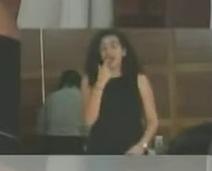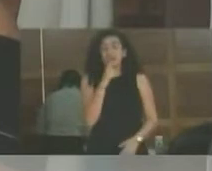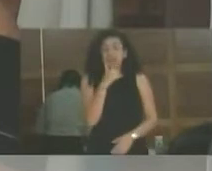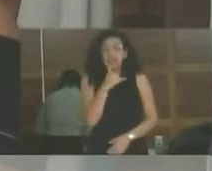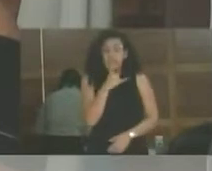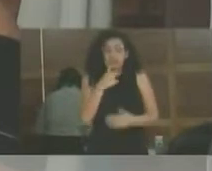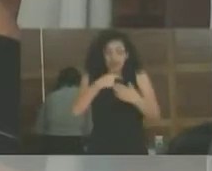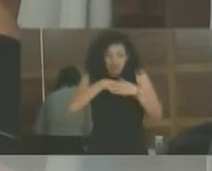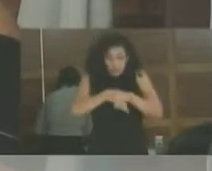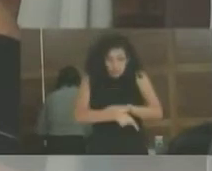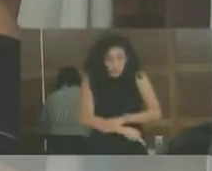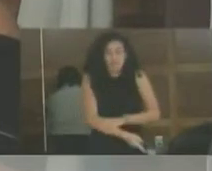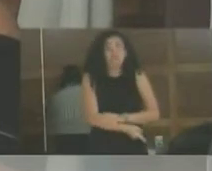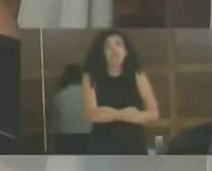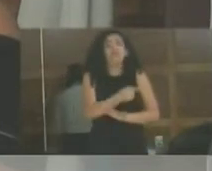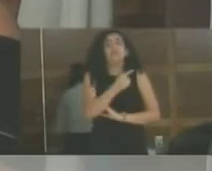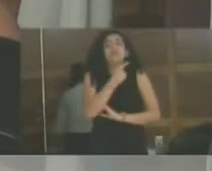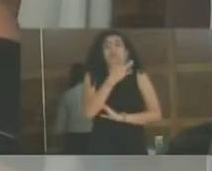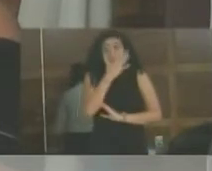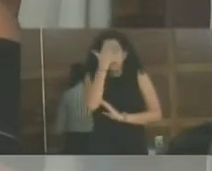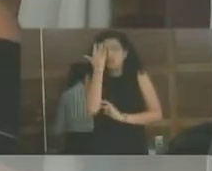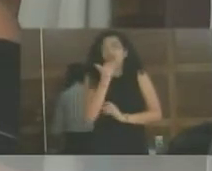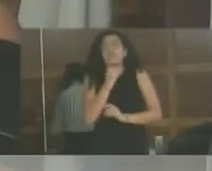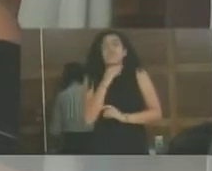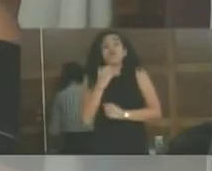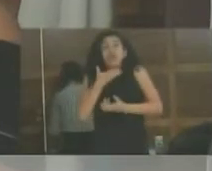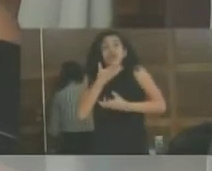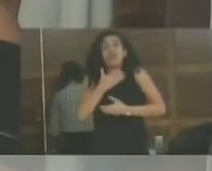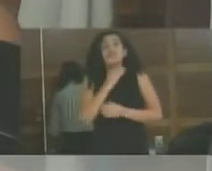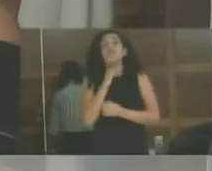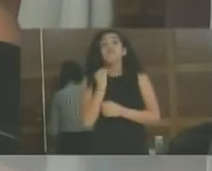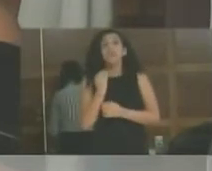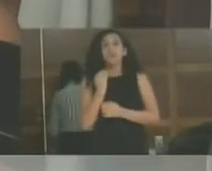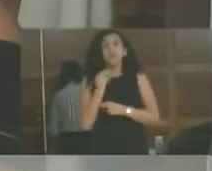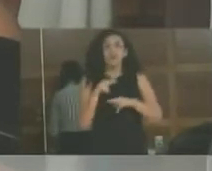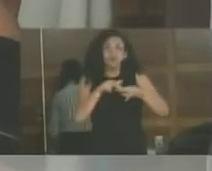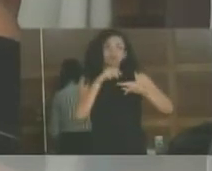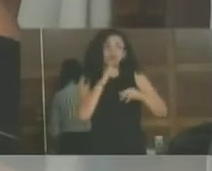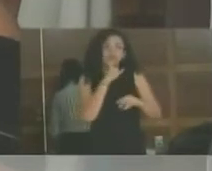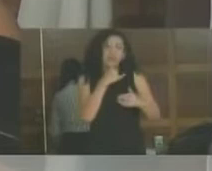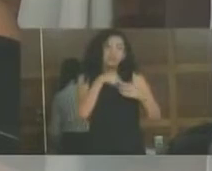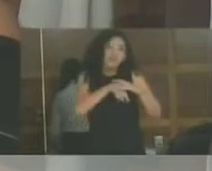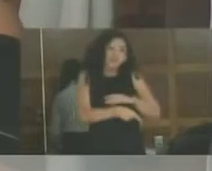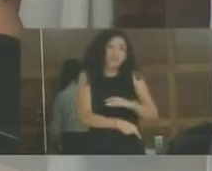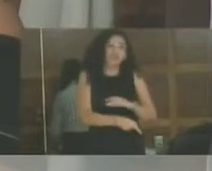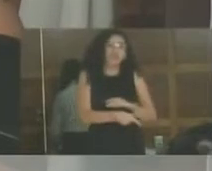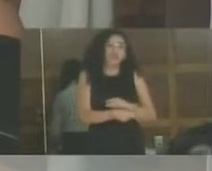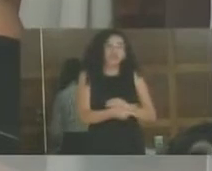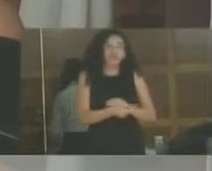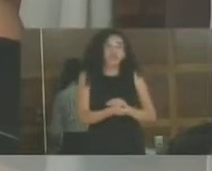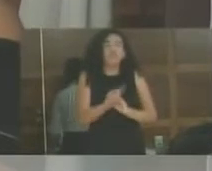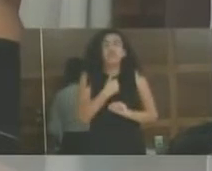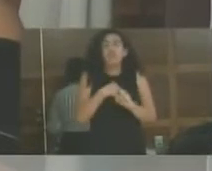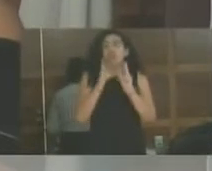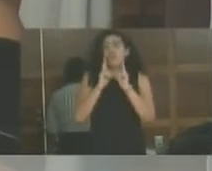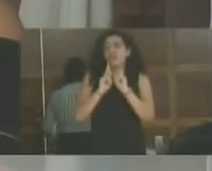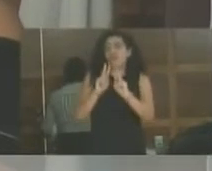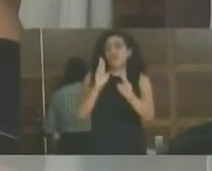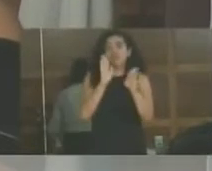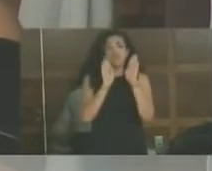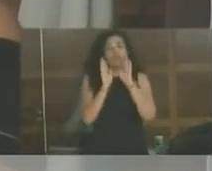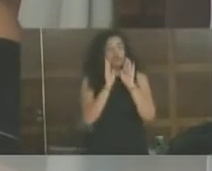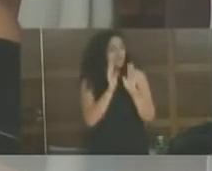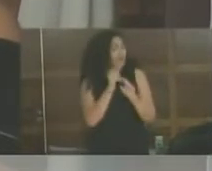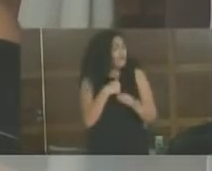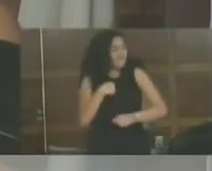ela existe, a depressão, ela mata, e as pessoas estão tirando as suas vidas por conta da depressão. Né? Então, eu vejo, às vezes, no Facebook, eu